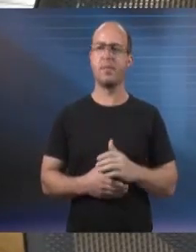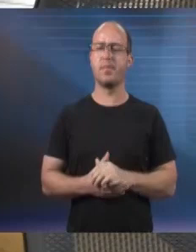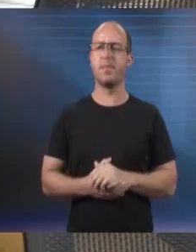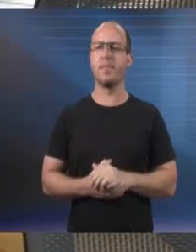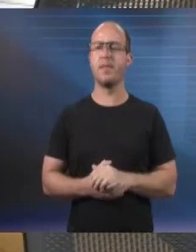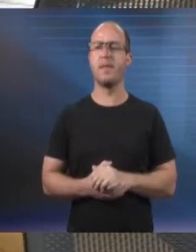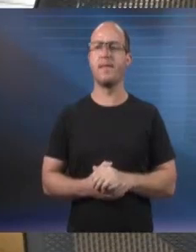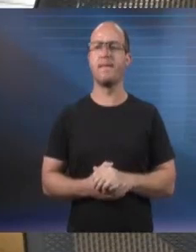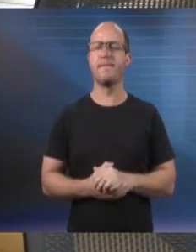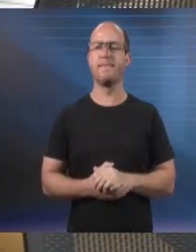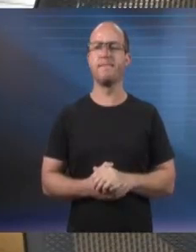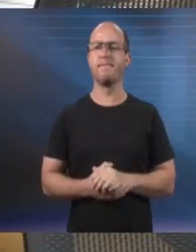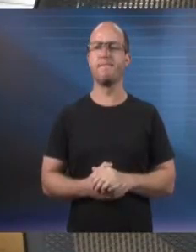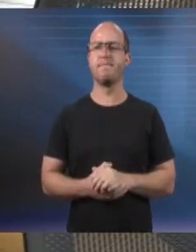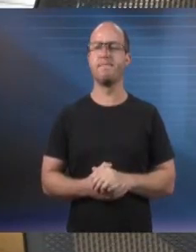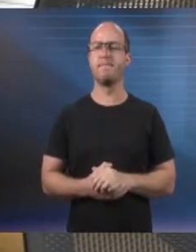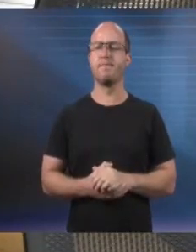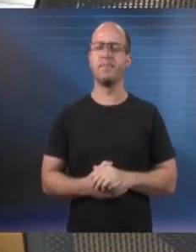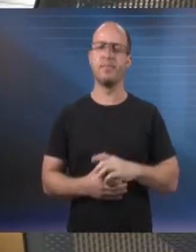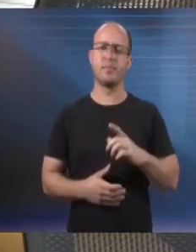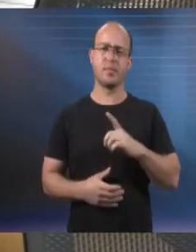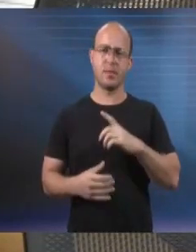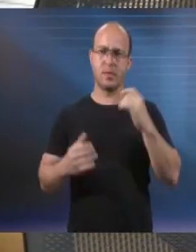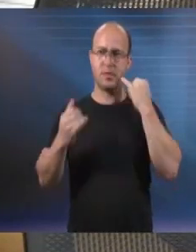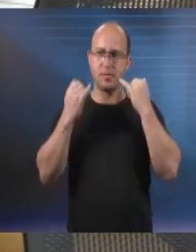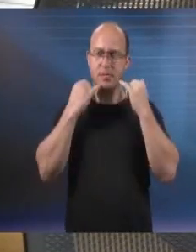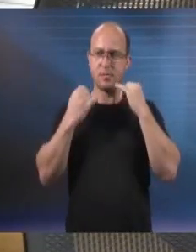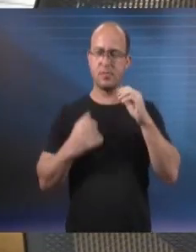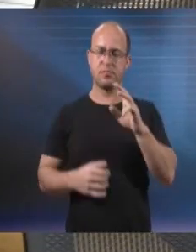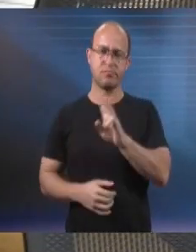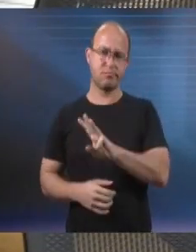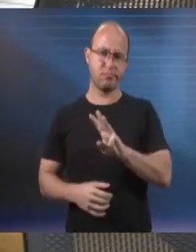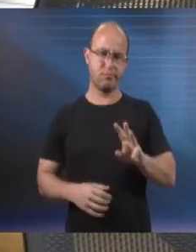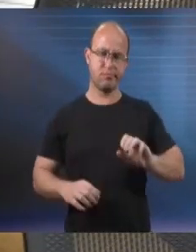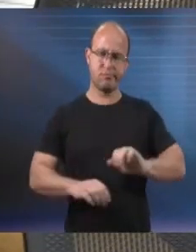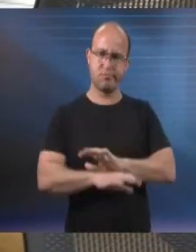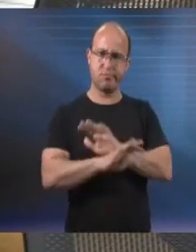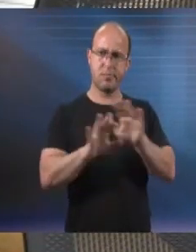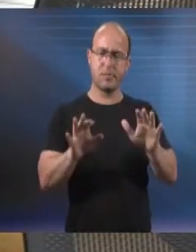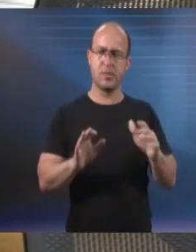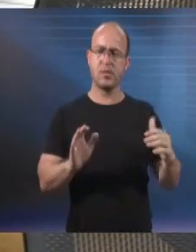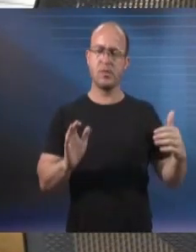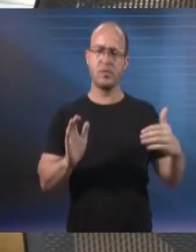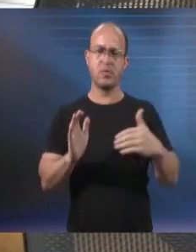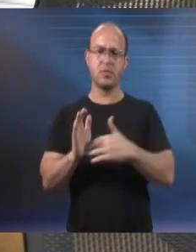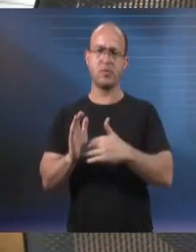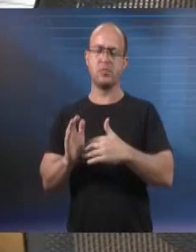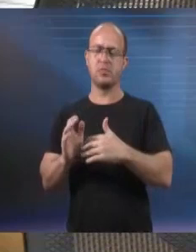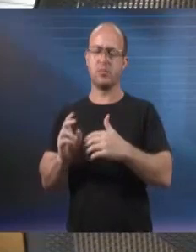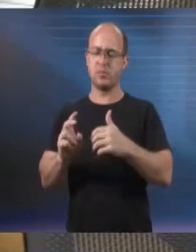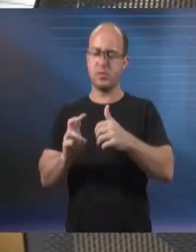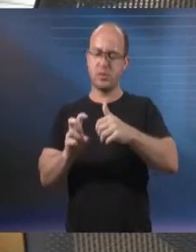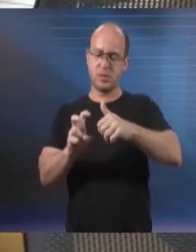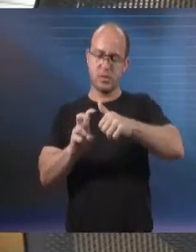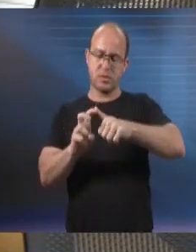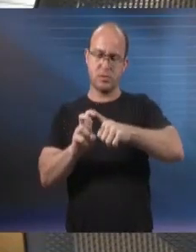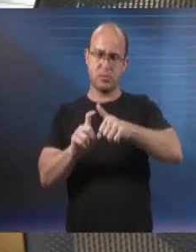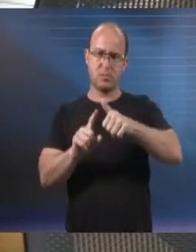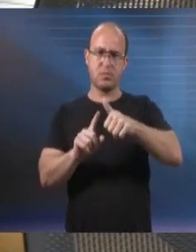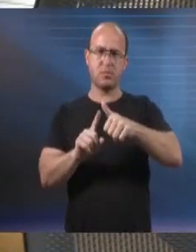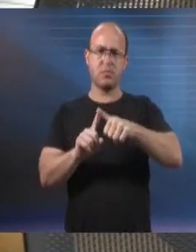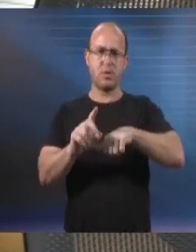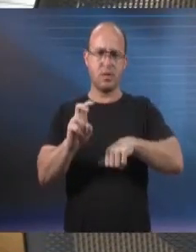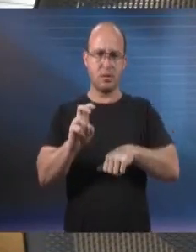Ora, nós temos a informação no portal da Transparência que nos últimos 5 meses, o Rio Grande do